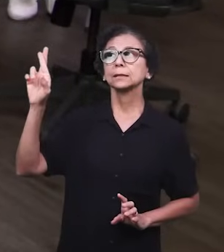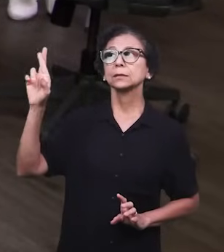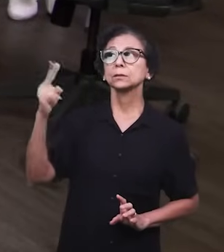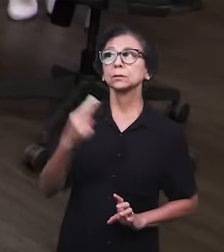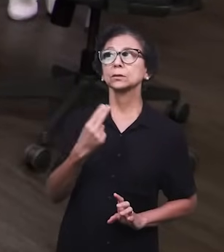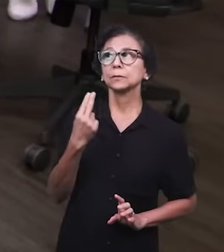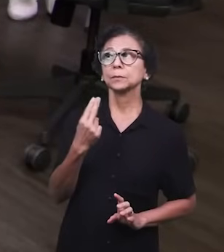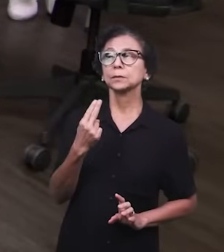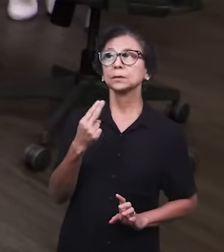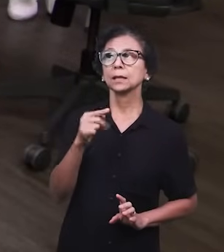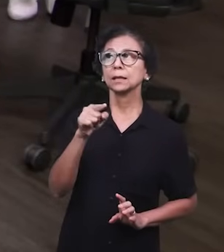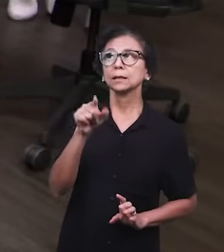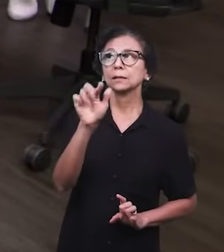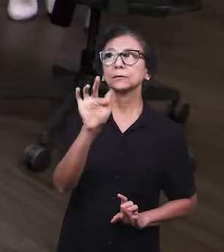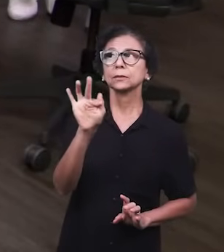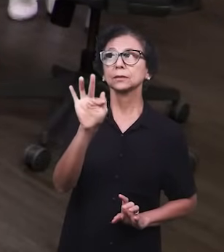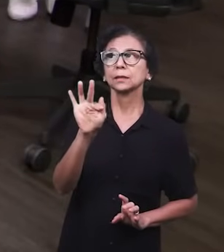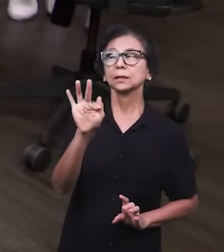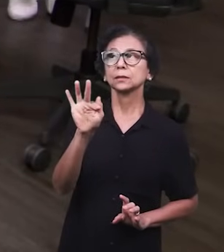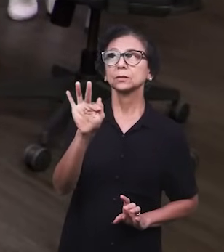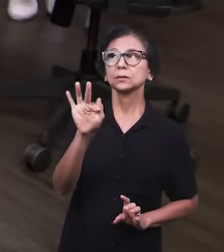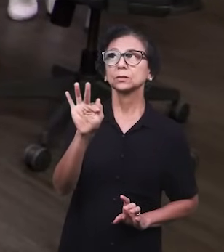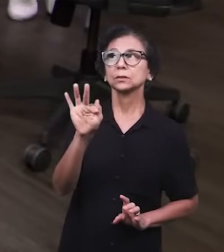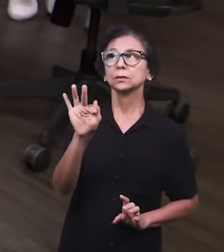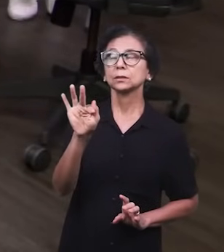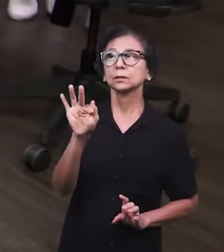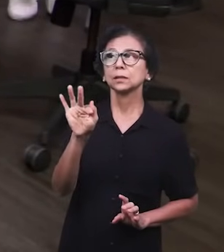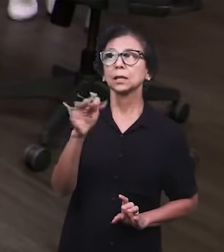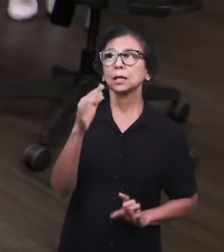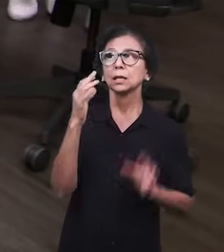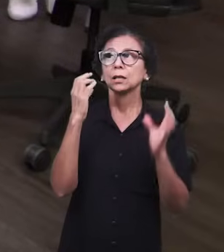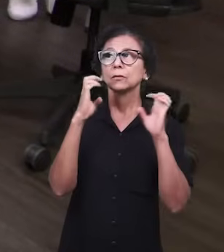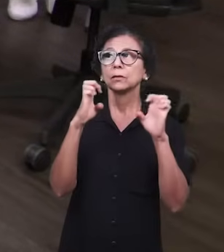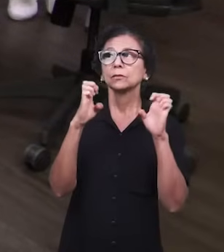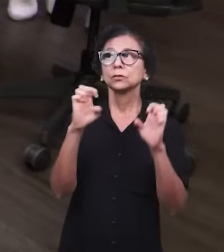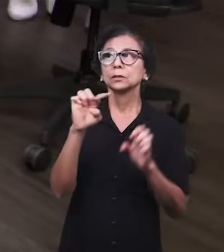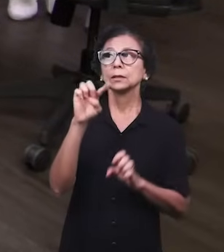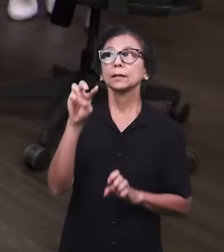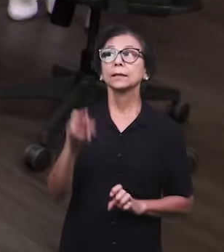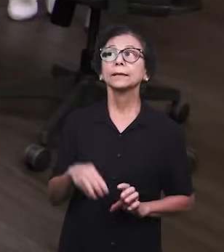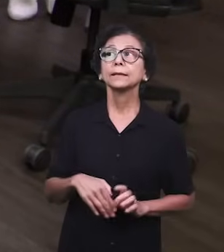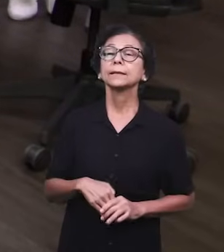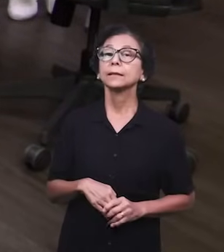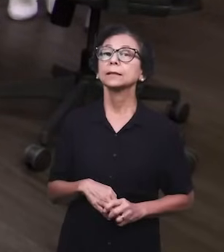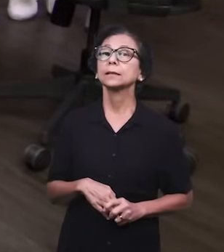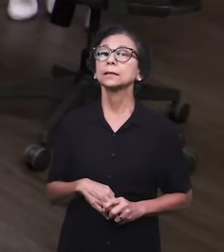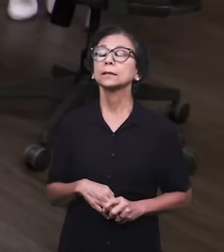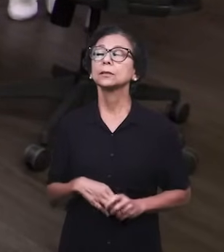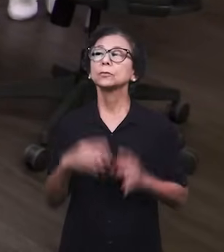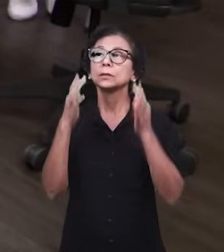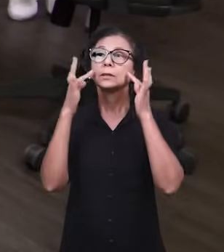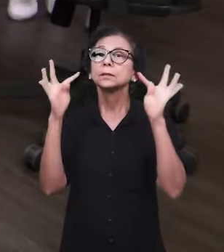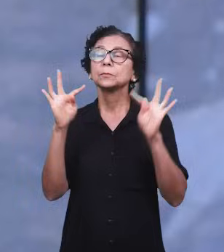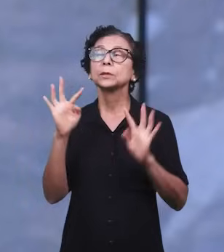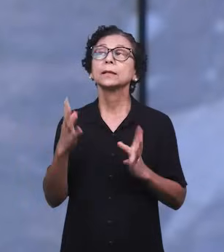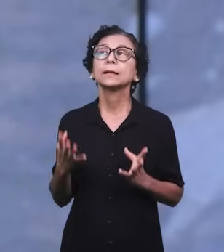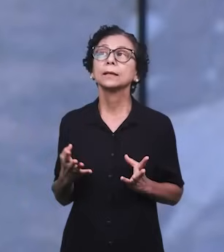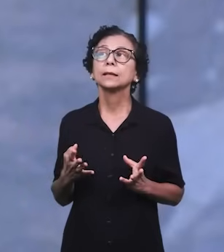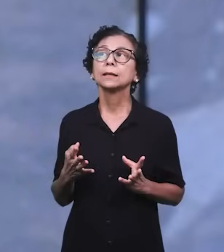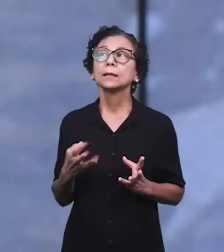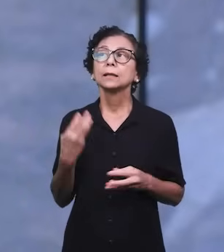que o Senhor vai me usar lá na faculdade? Para quem eu vou falar na faculdade? Quem eu vou